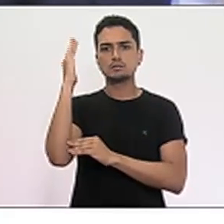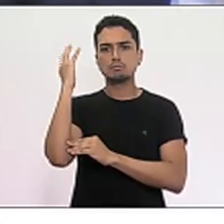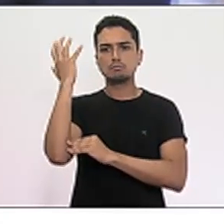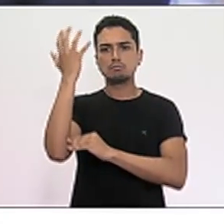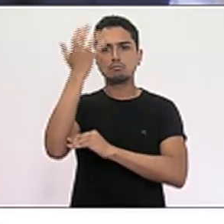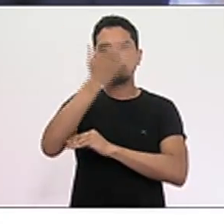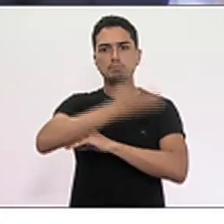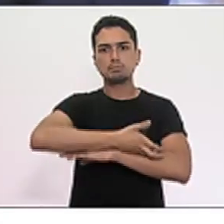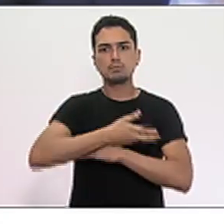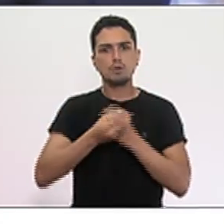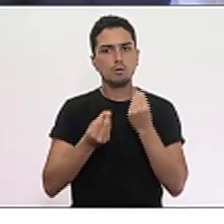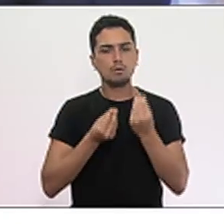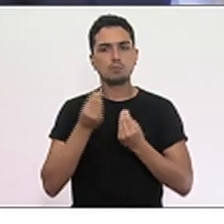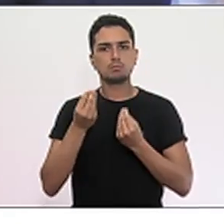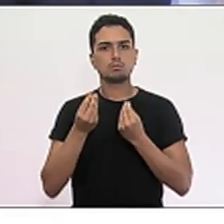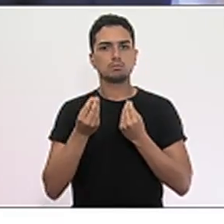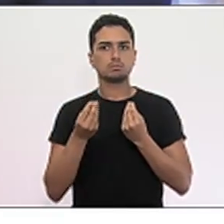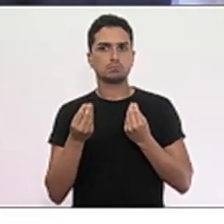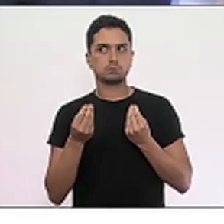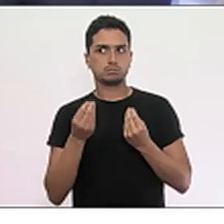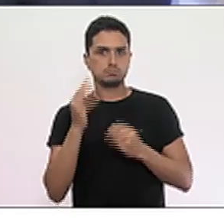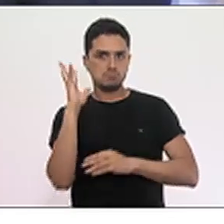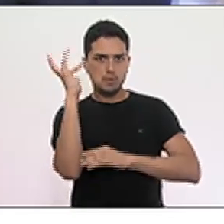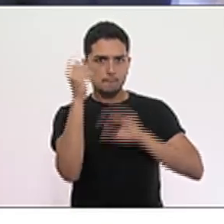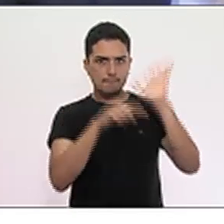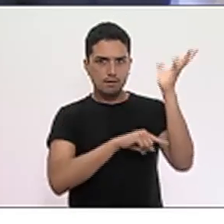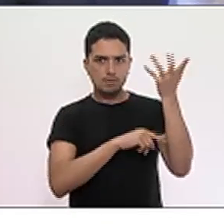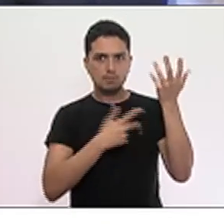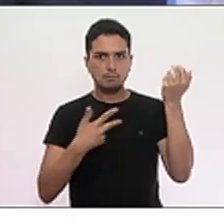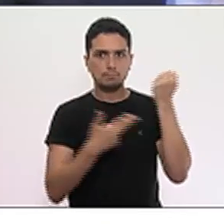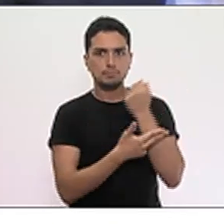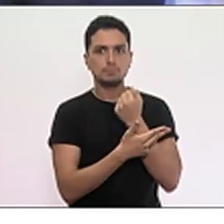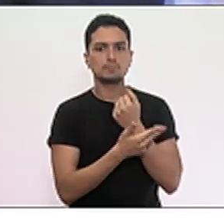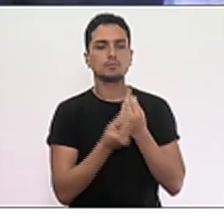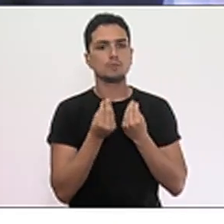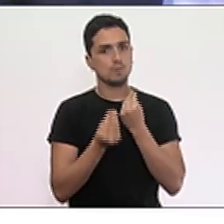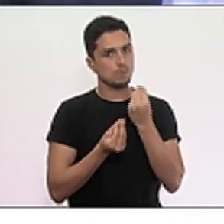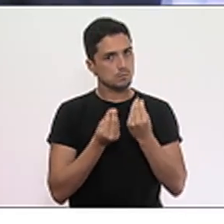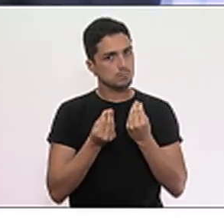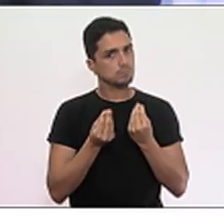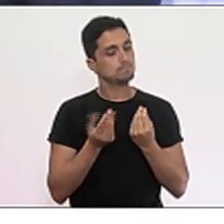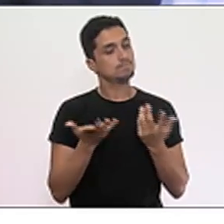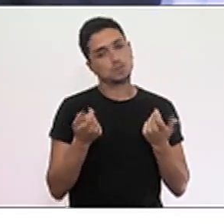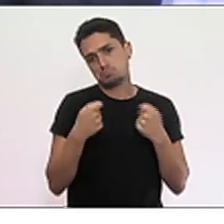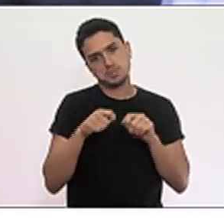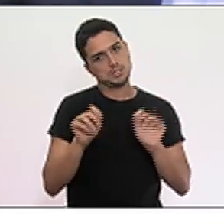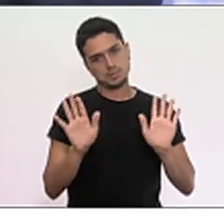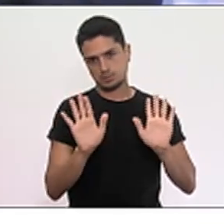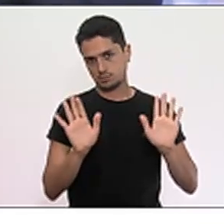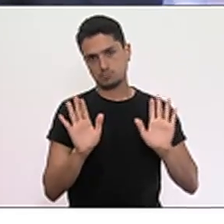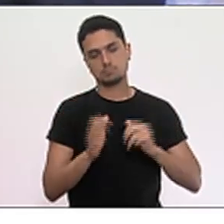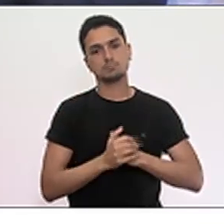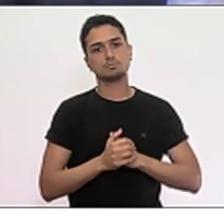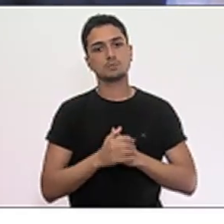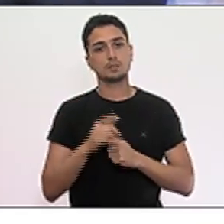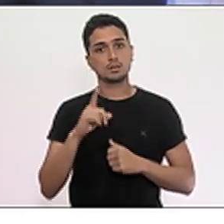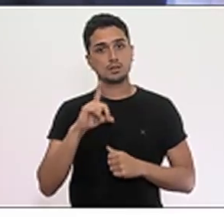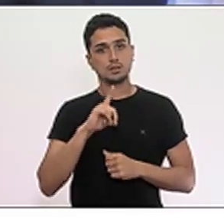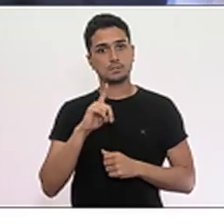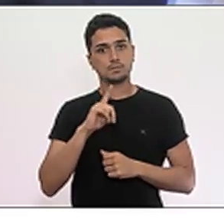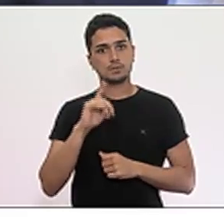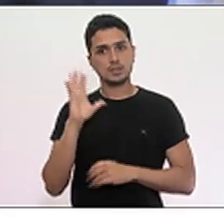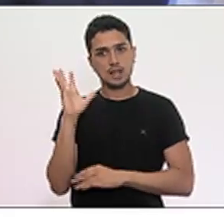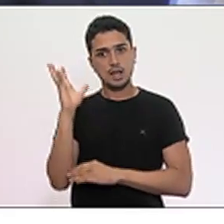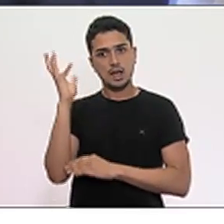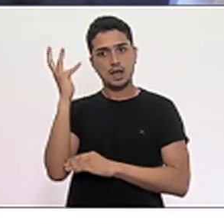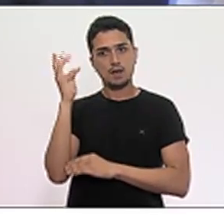isso. Na mesma linha, nós precisamos resgatar as árvores dos atletas,